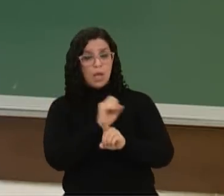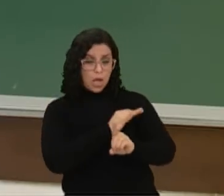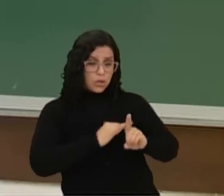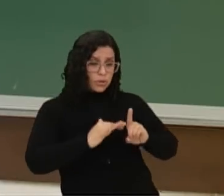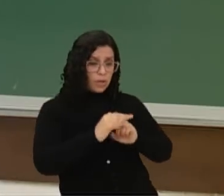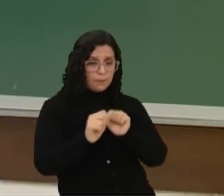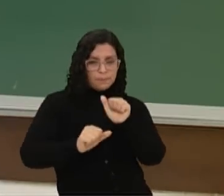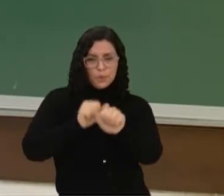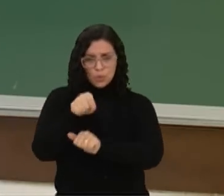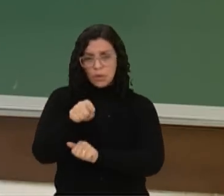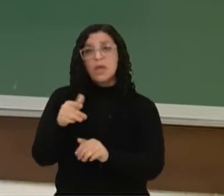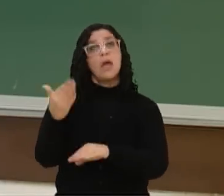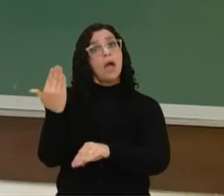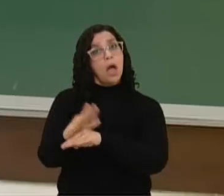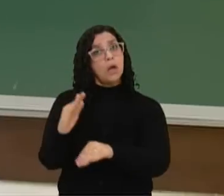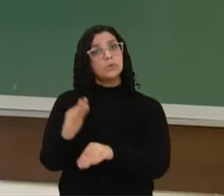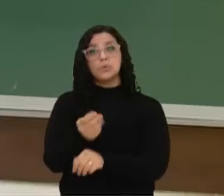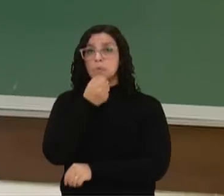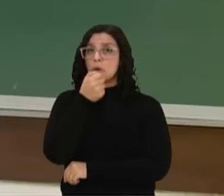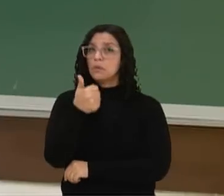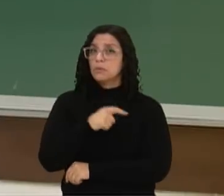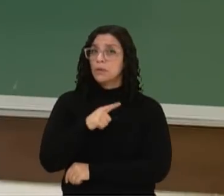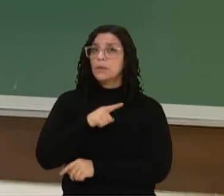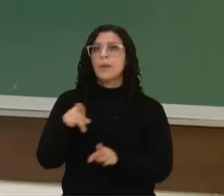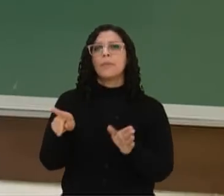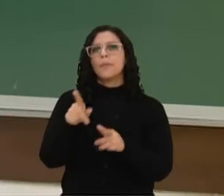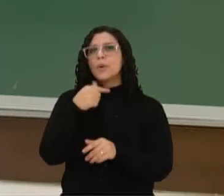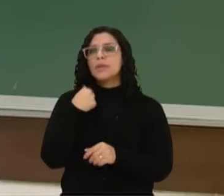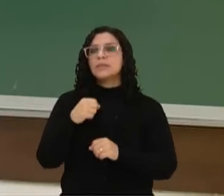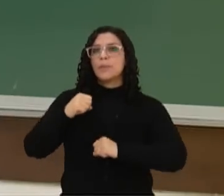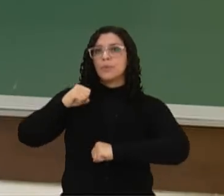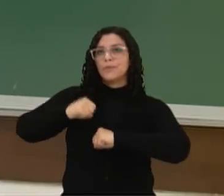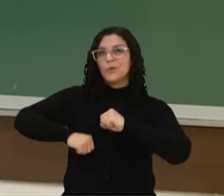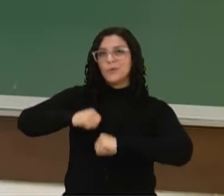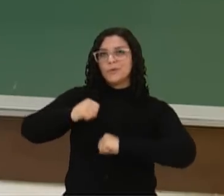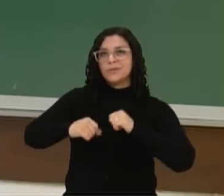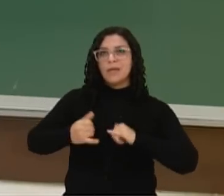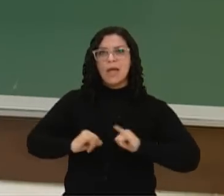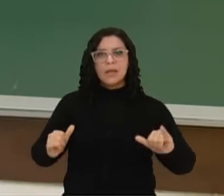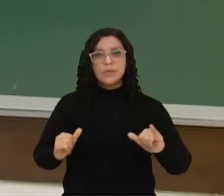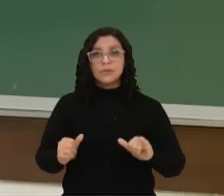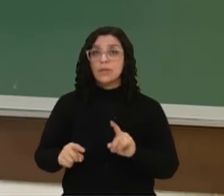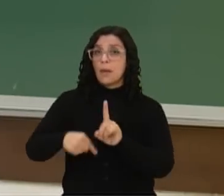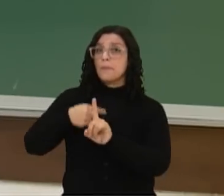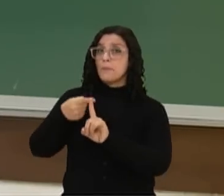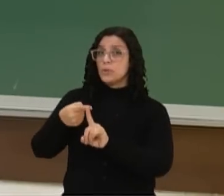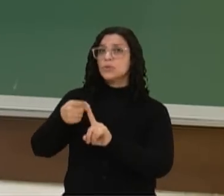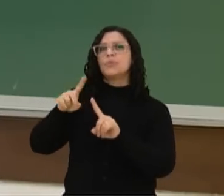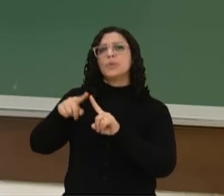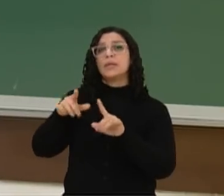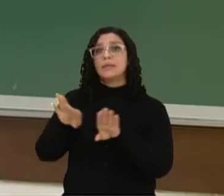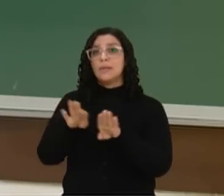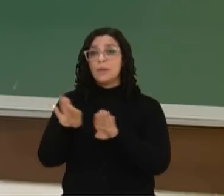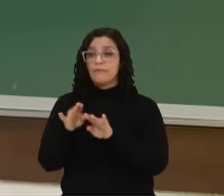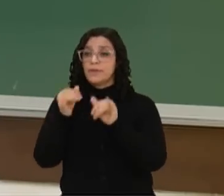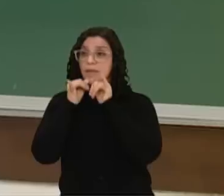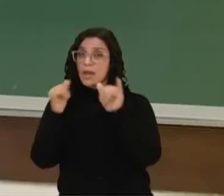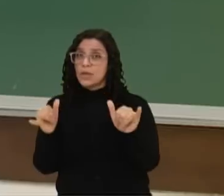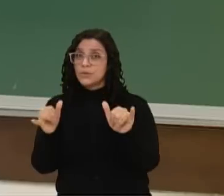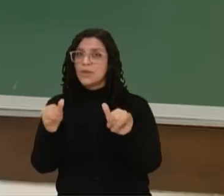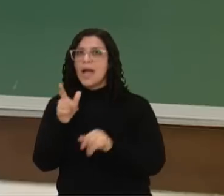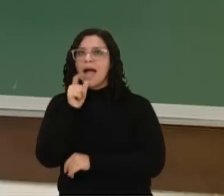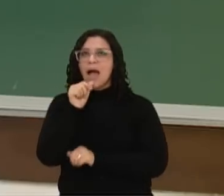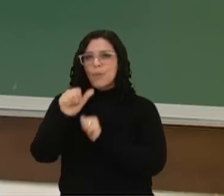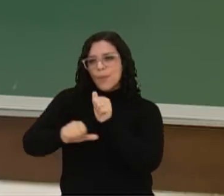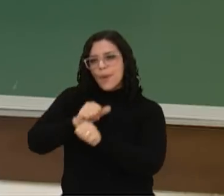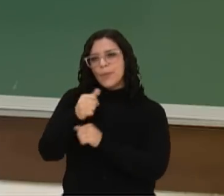no meio natural seja positiva. A construção de uma usina hidrelétrica, ela é positiva porque ela vai gerar energia para atender as